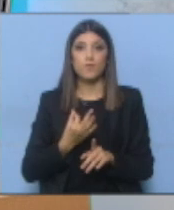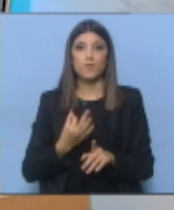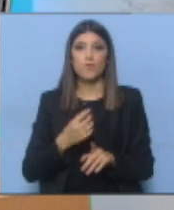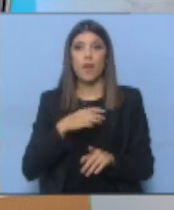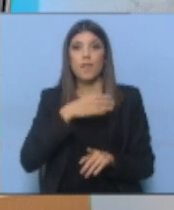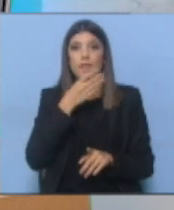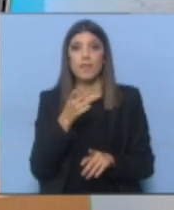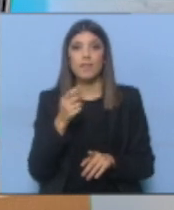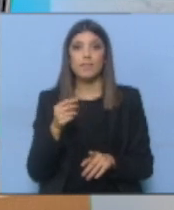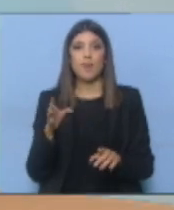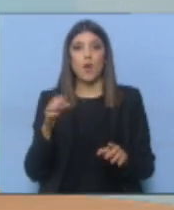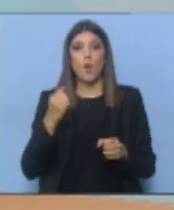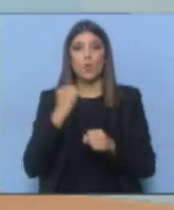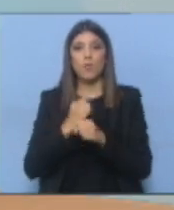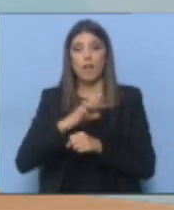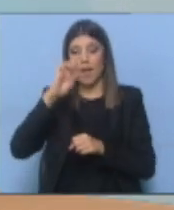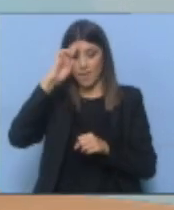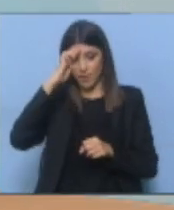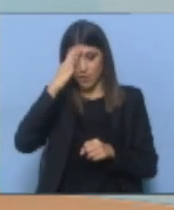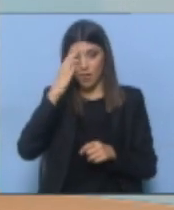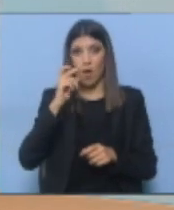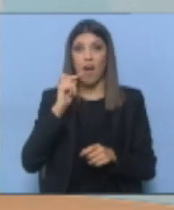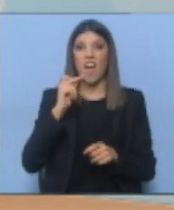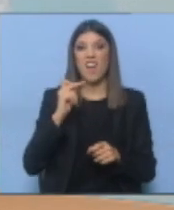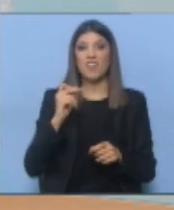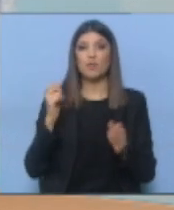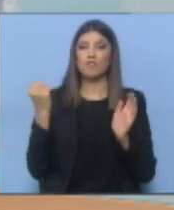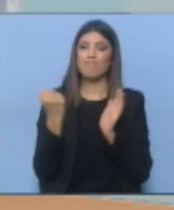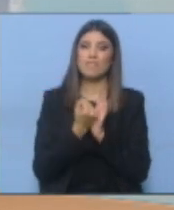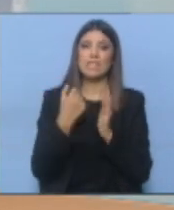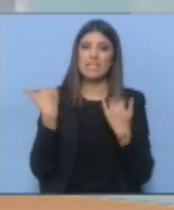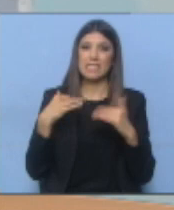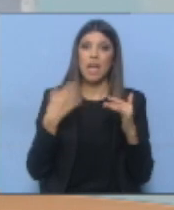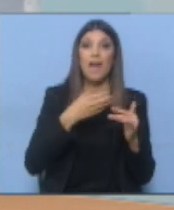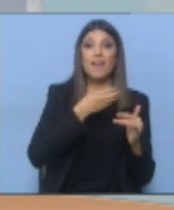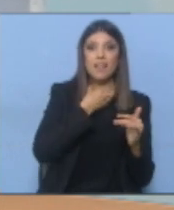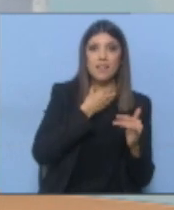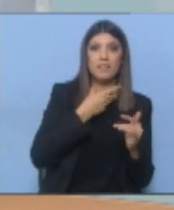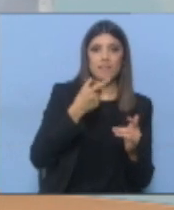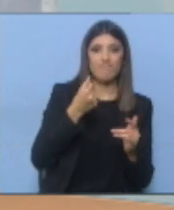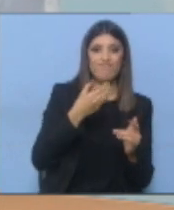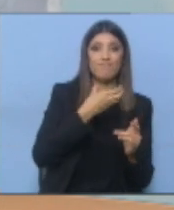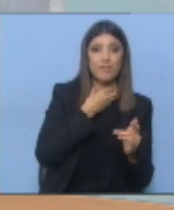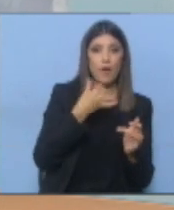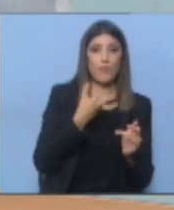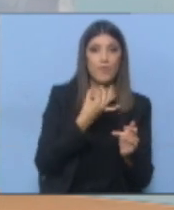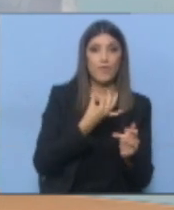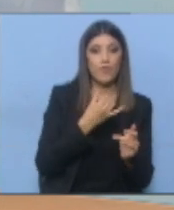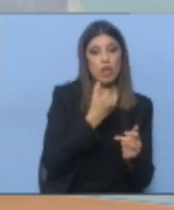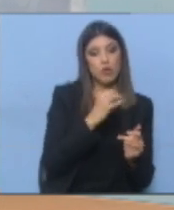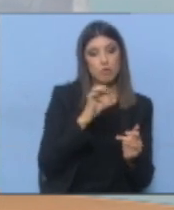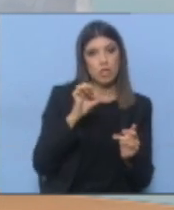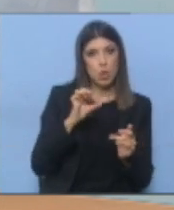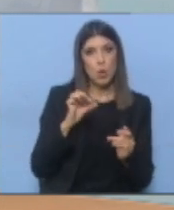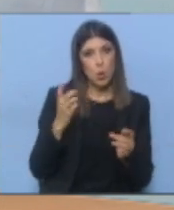trabalho árduo nos anos mais marcados pela crise económica. Agora que ouvimos tanto falar